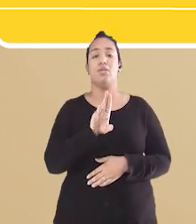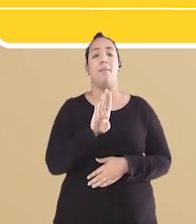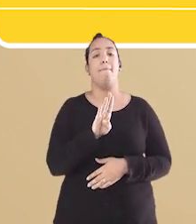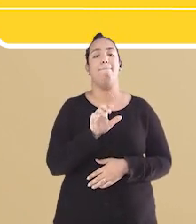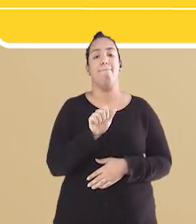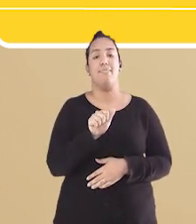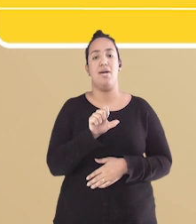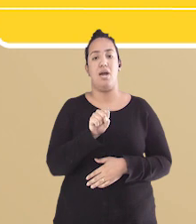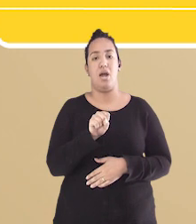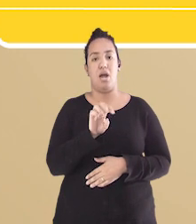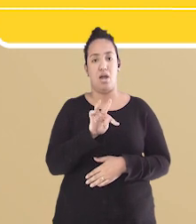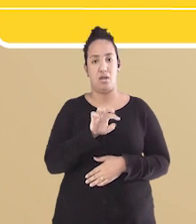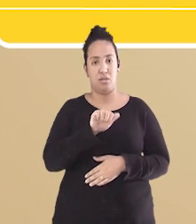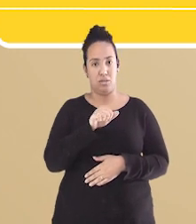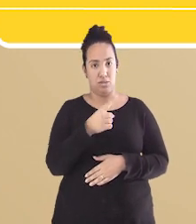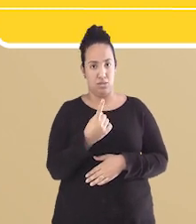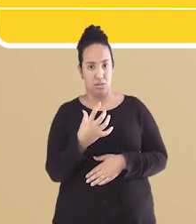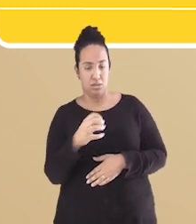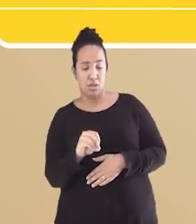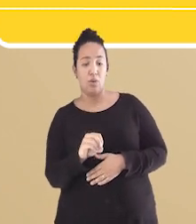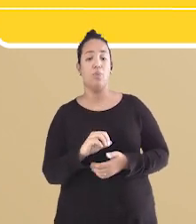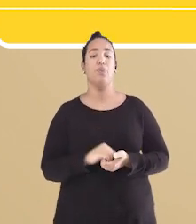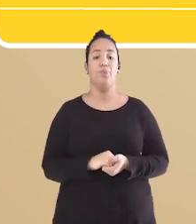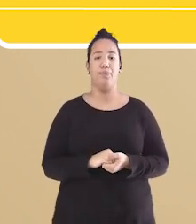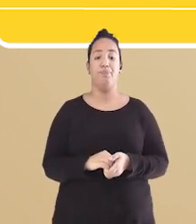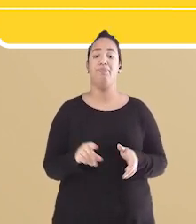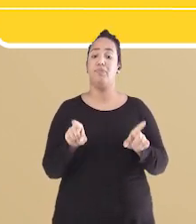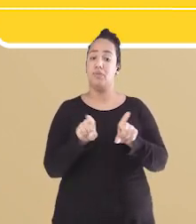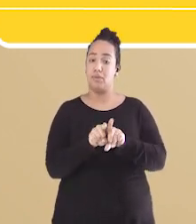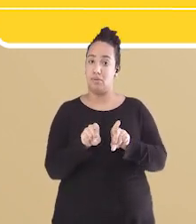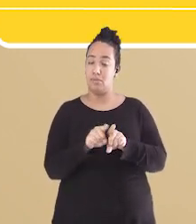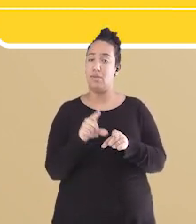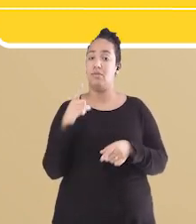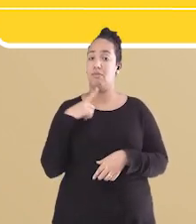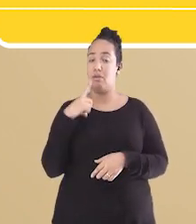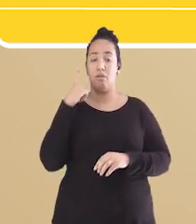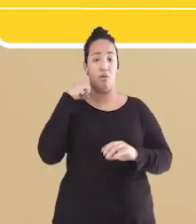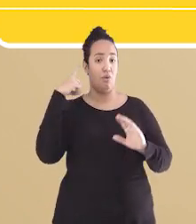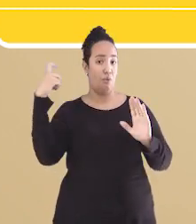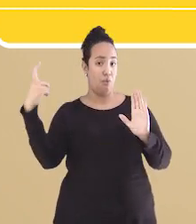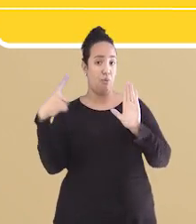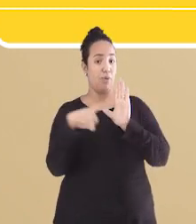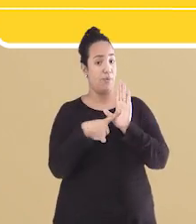bastão maiúscula. Também possui as onomatopeias.